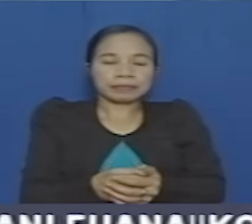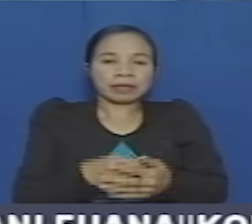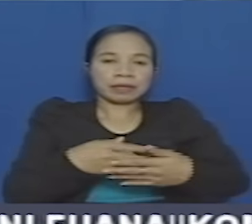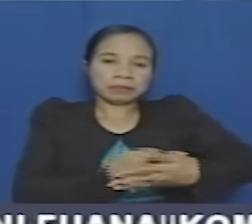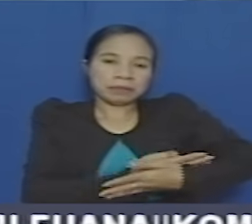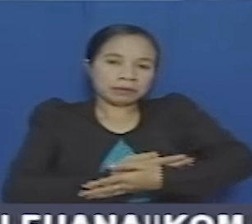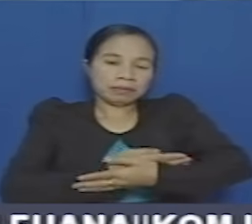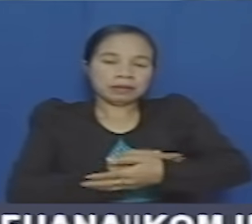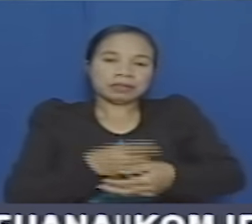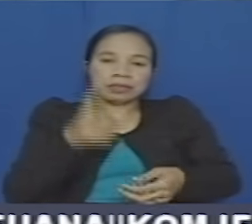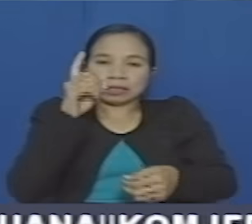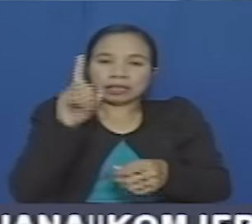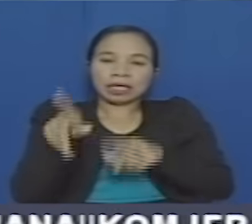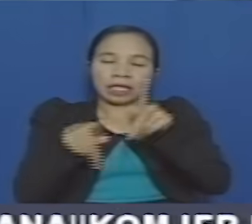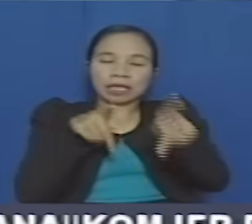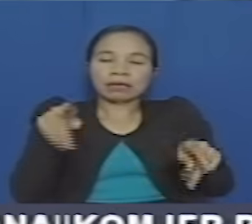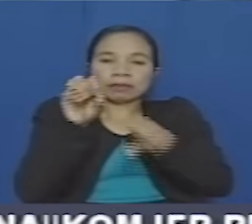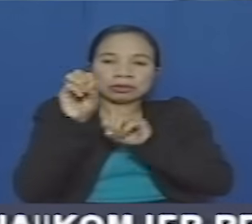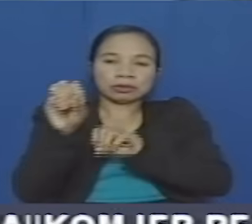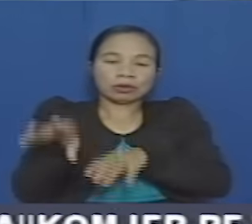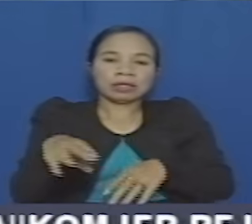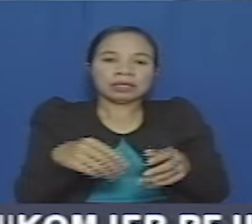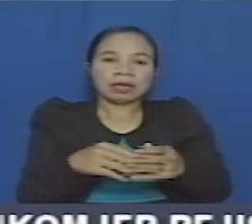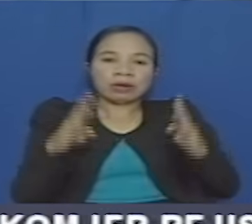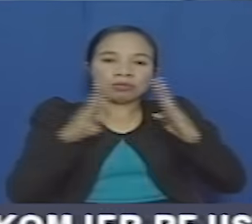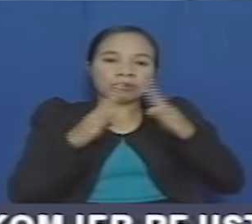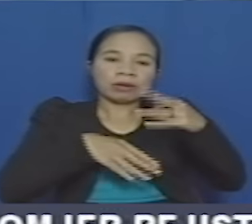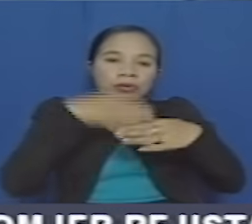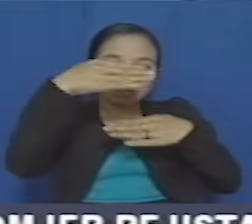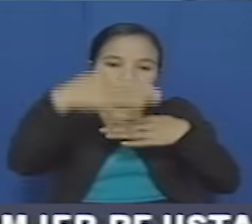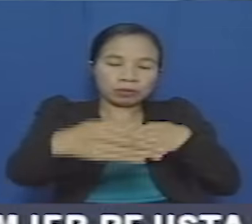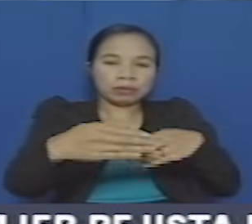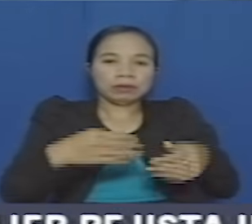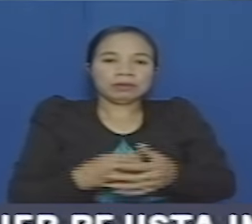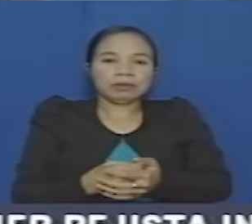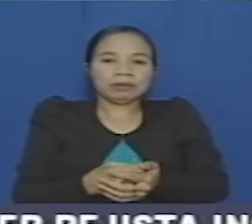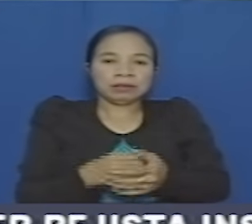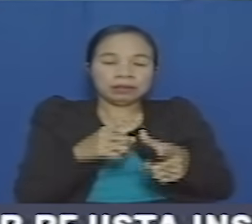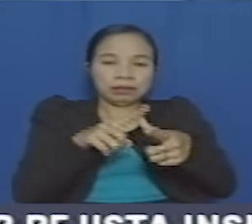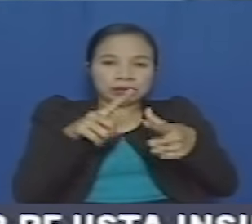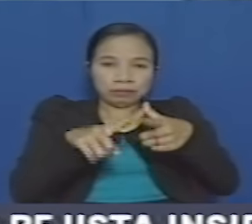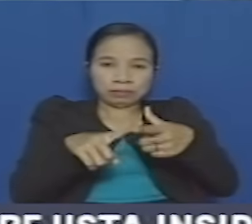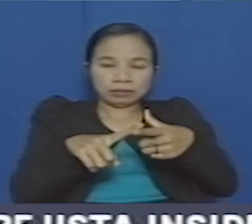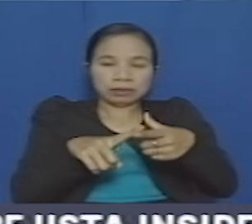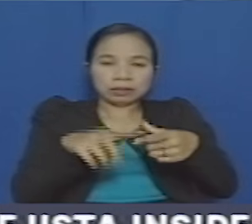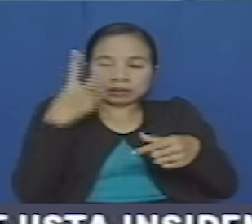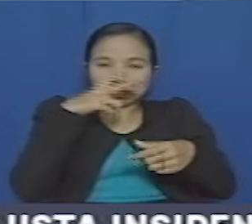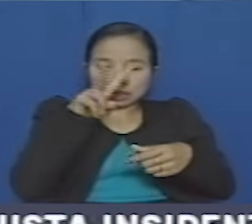bebida é mais só e há nenhuma muito depois de halte